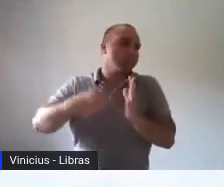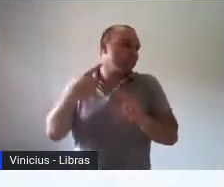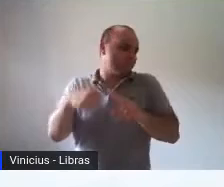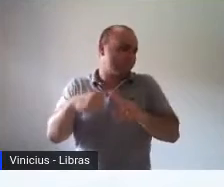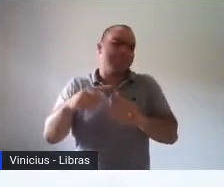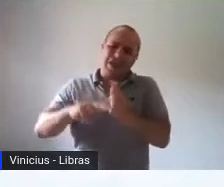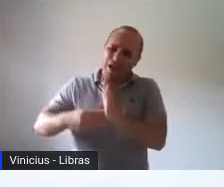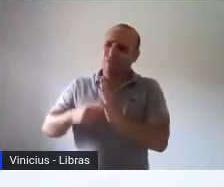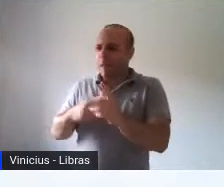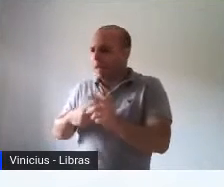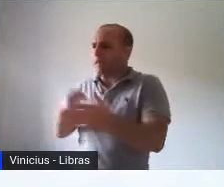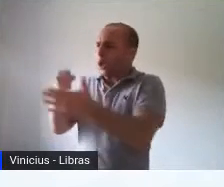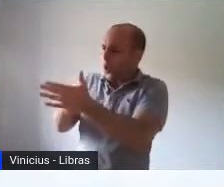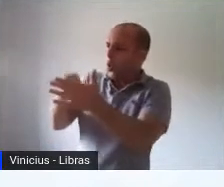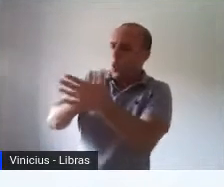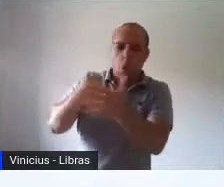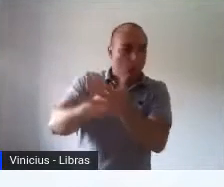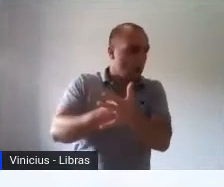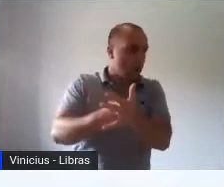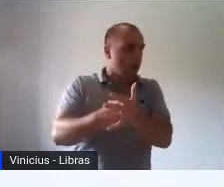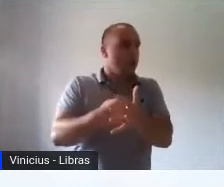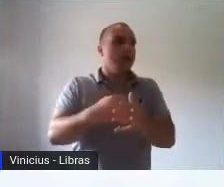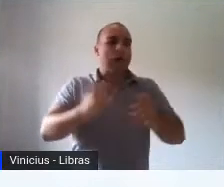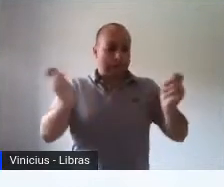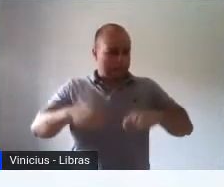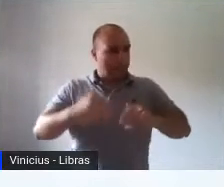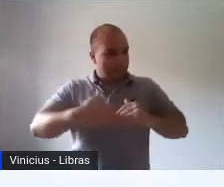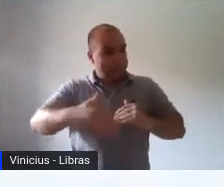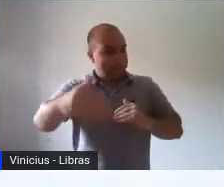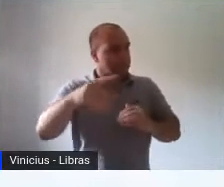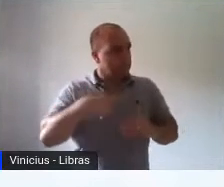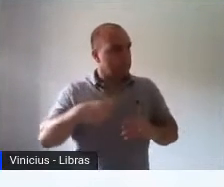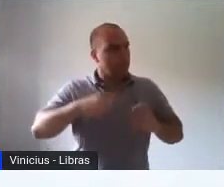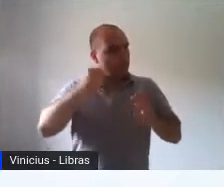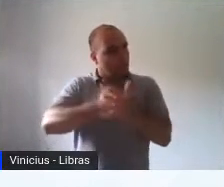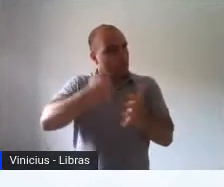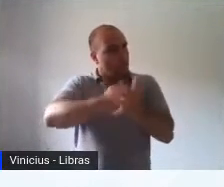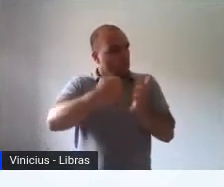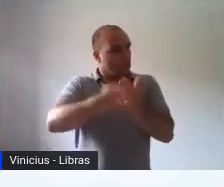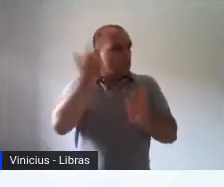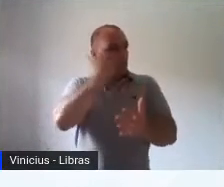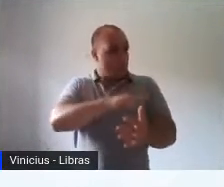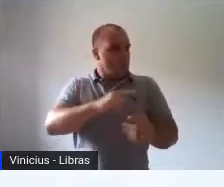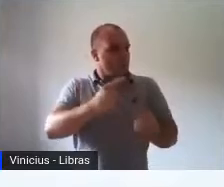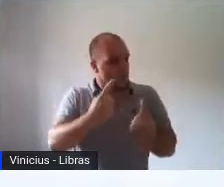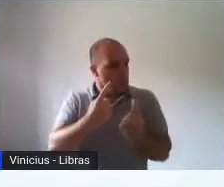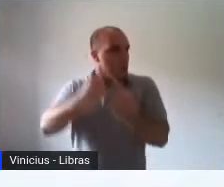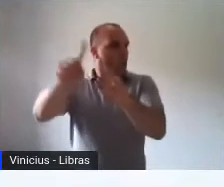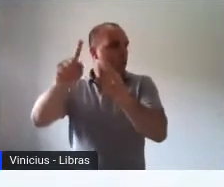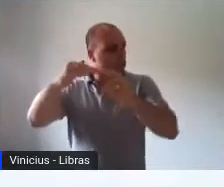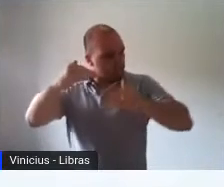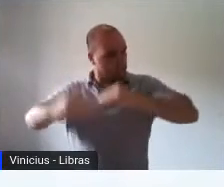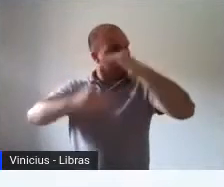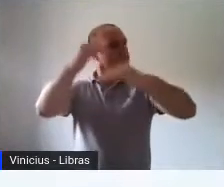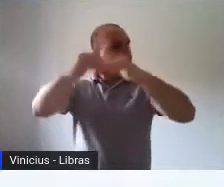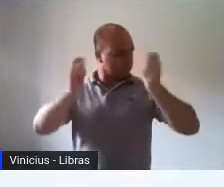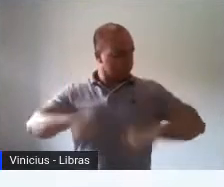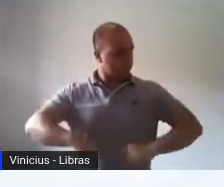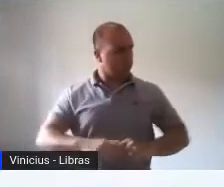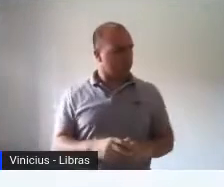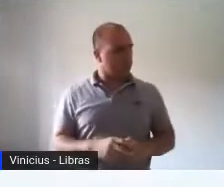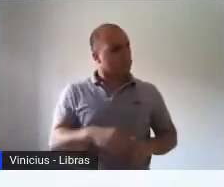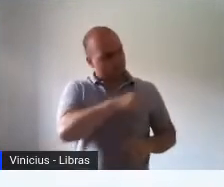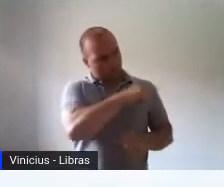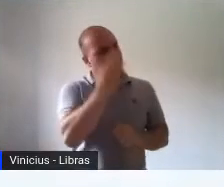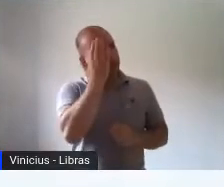discussão de forma mais efetiva. Você percebe que existe hoje uma campanha de solidariedade, né,